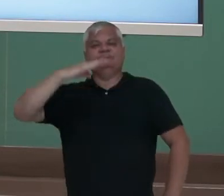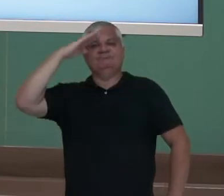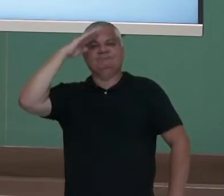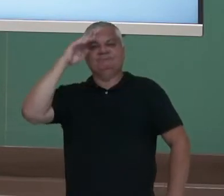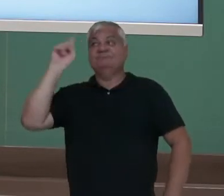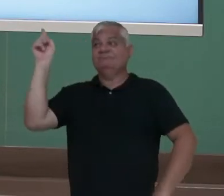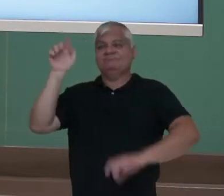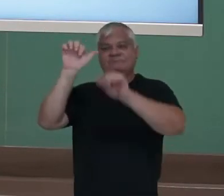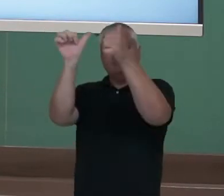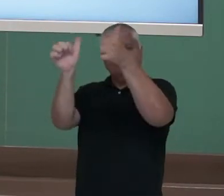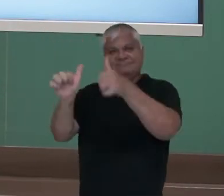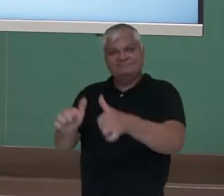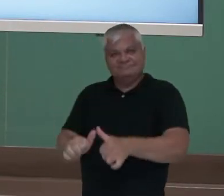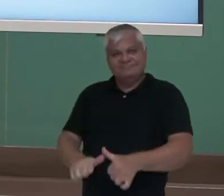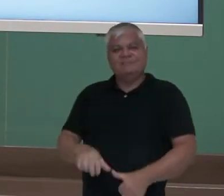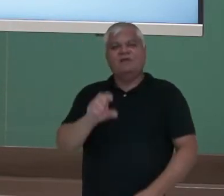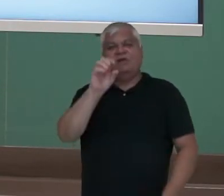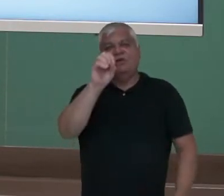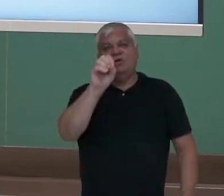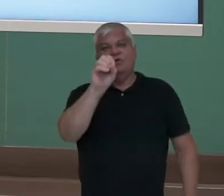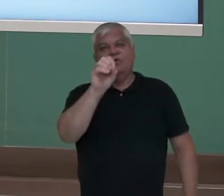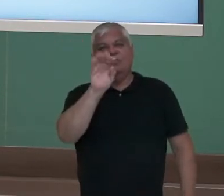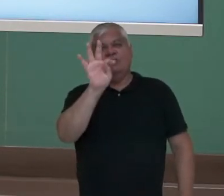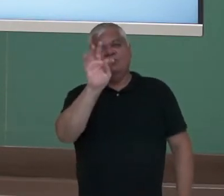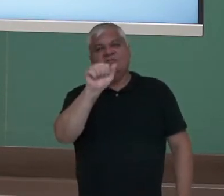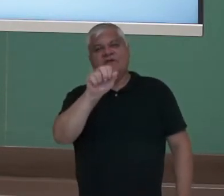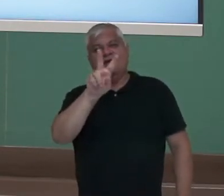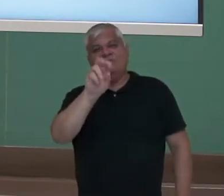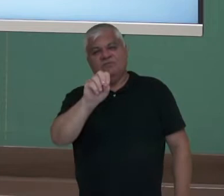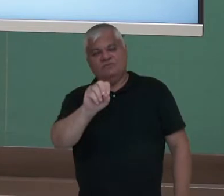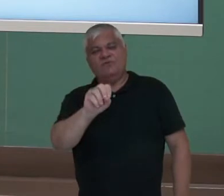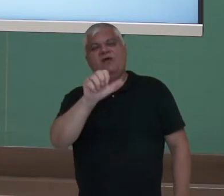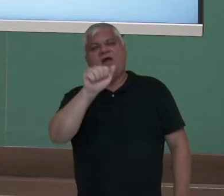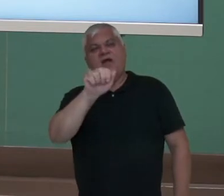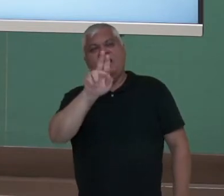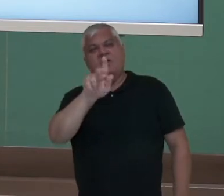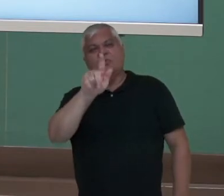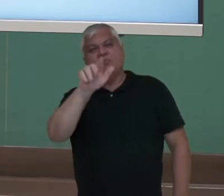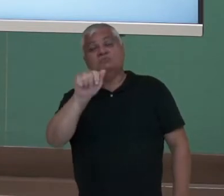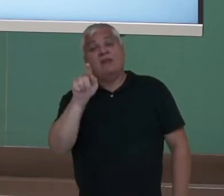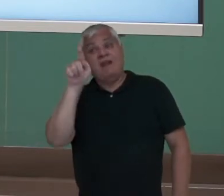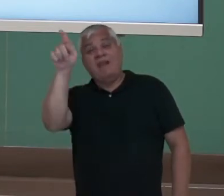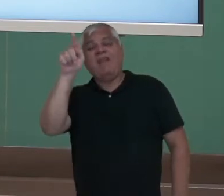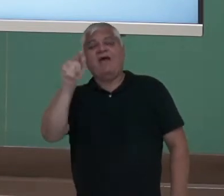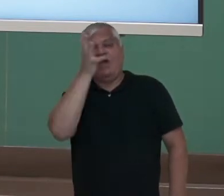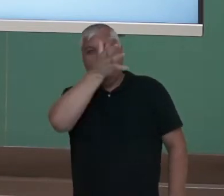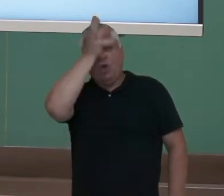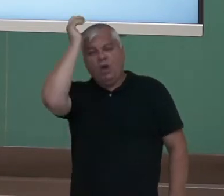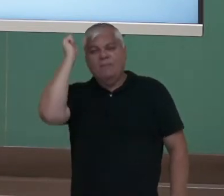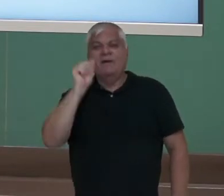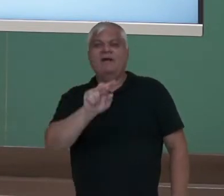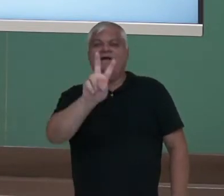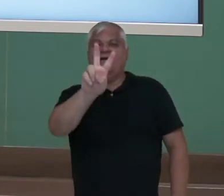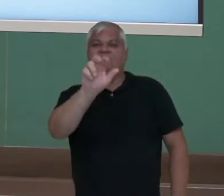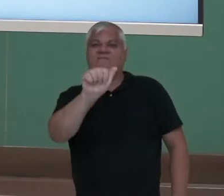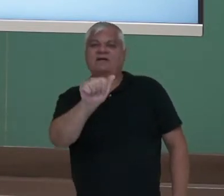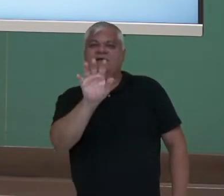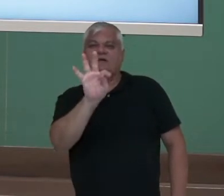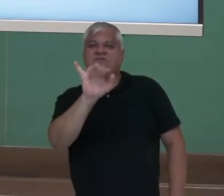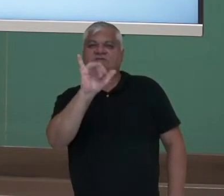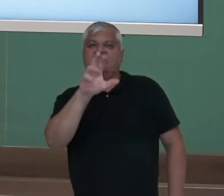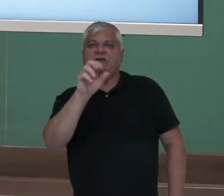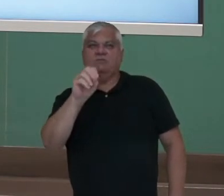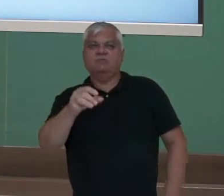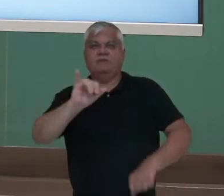hoje está no Museu do Vaticano, né? O Vaticano que é um estado independente dentro de Roma, que é a capital da